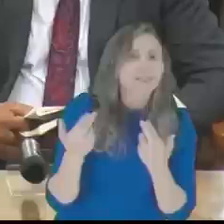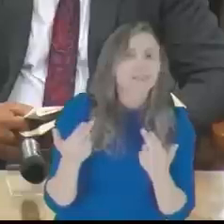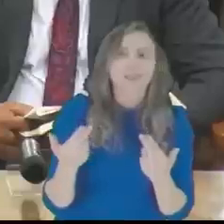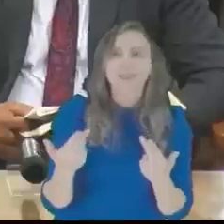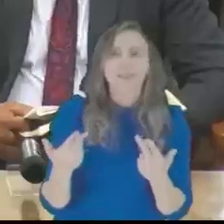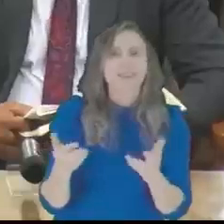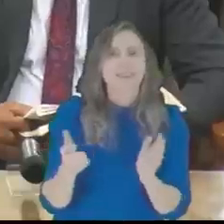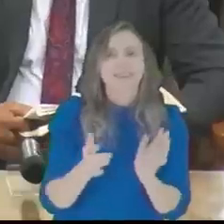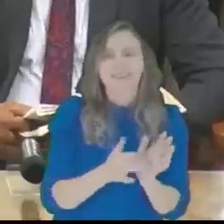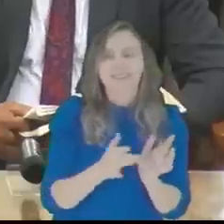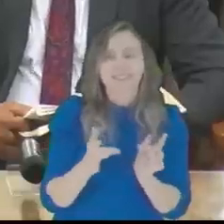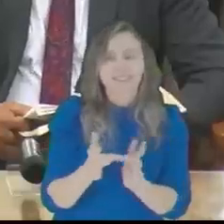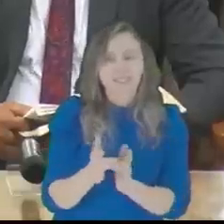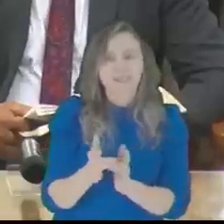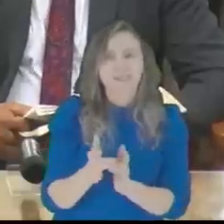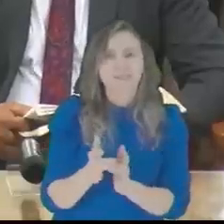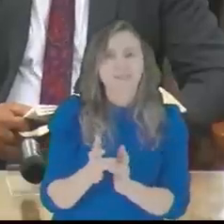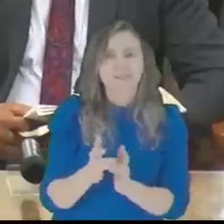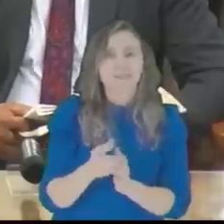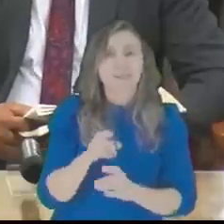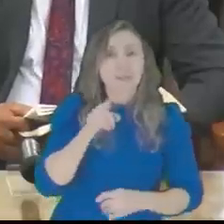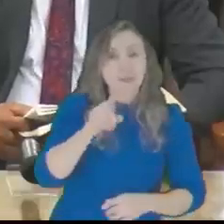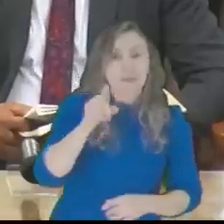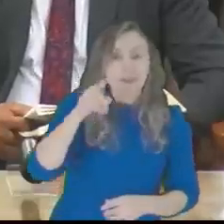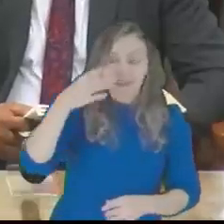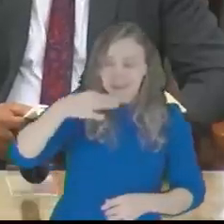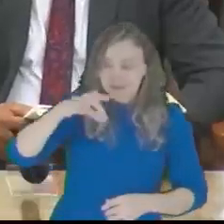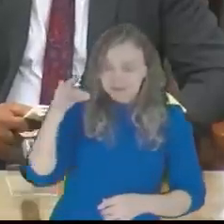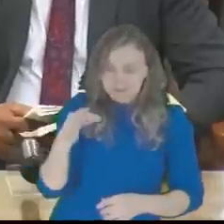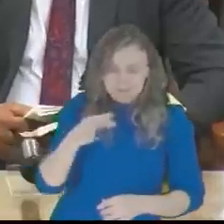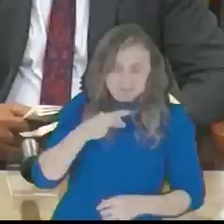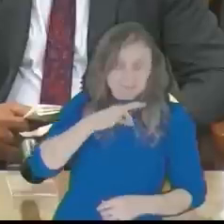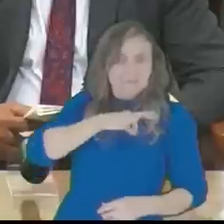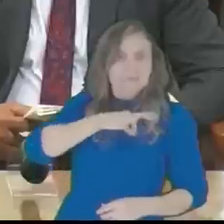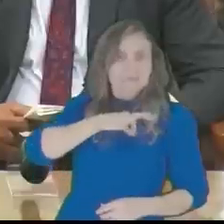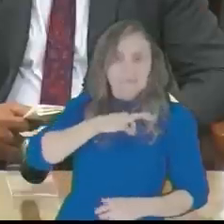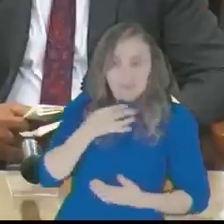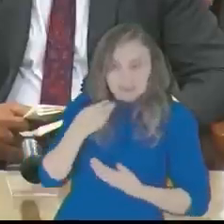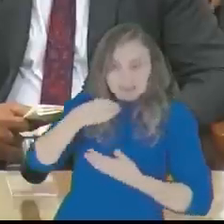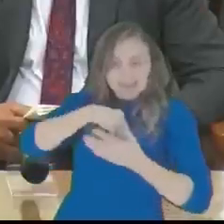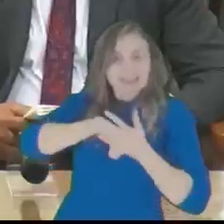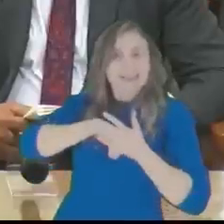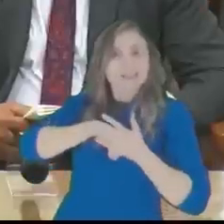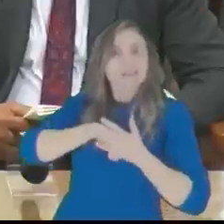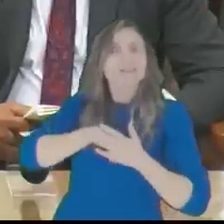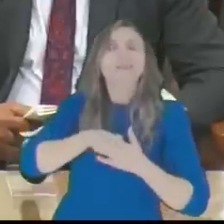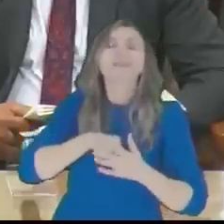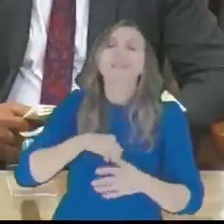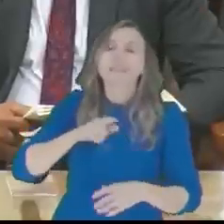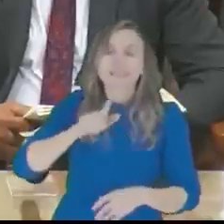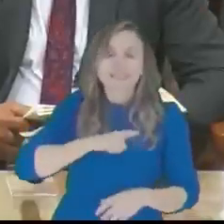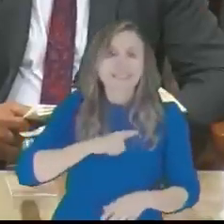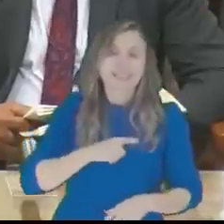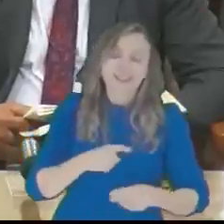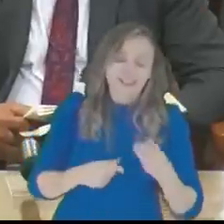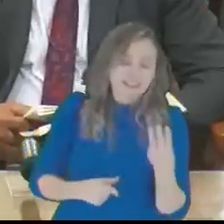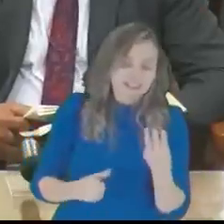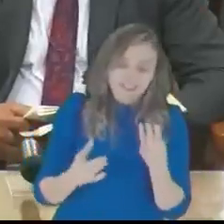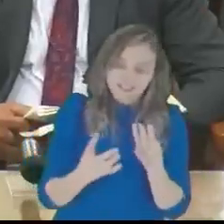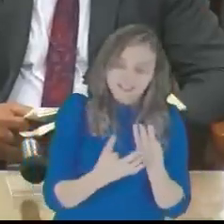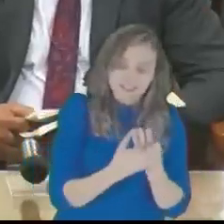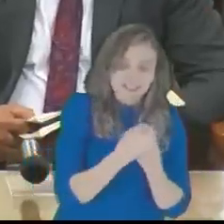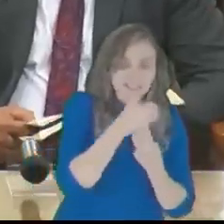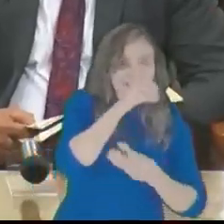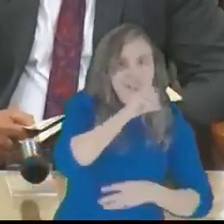Quem tem o Espírito Santo tem a Trindade dentro de si. Quem tem o Espírito Santo tem a plenitude da Trindade dentro de